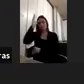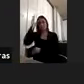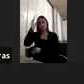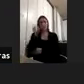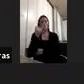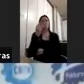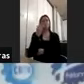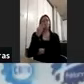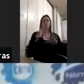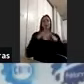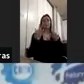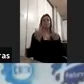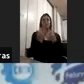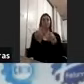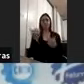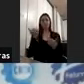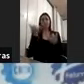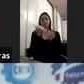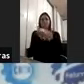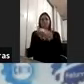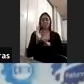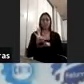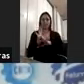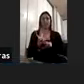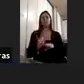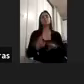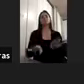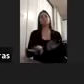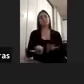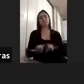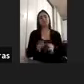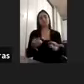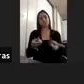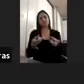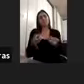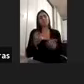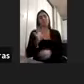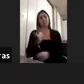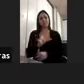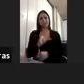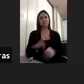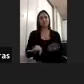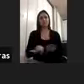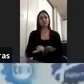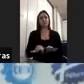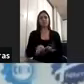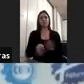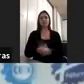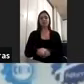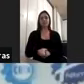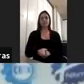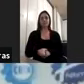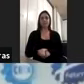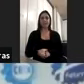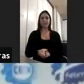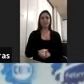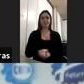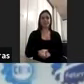Tá sobrando aqui, eu percebo, a gente acompanha. Isso. Pode falar, meu amor, pode